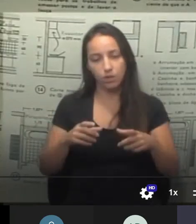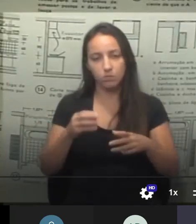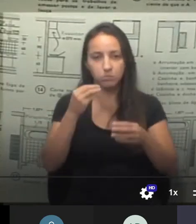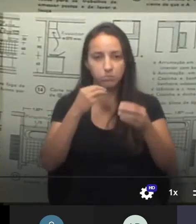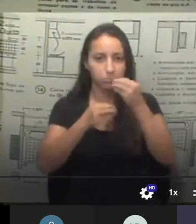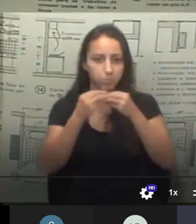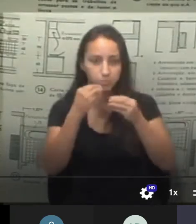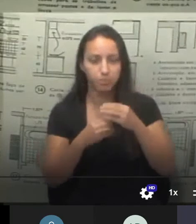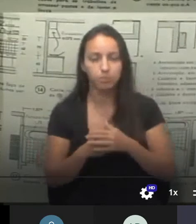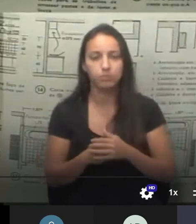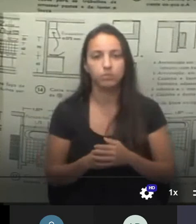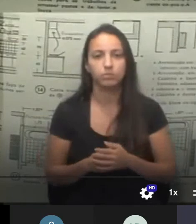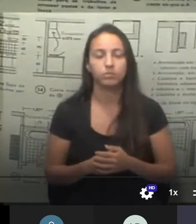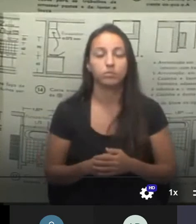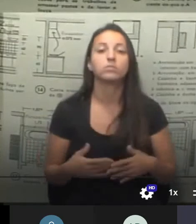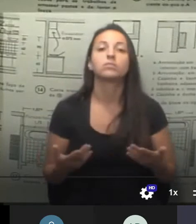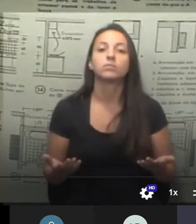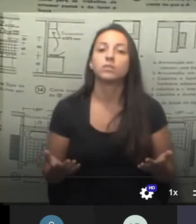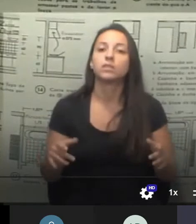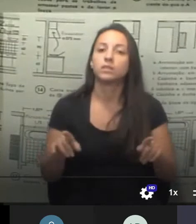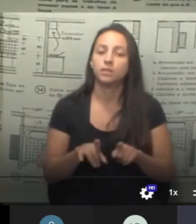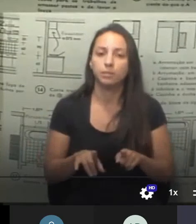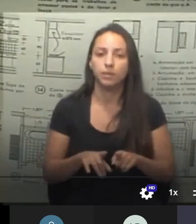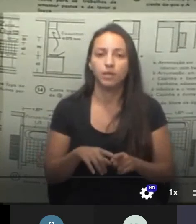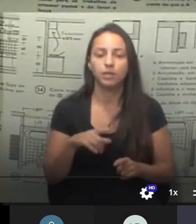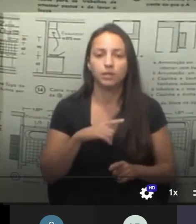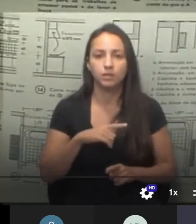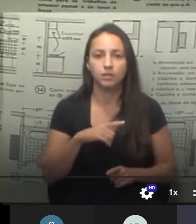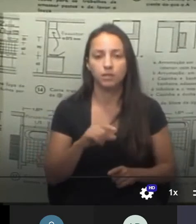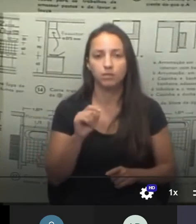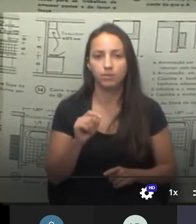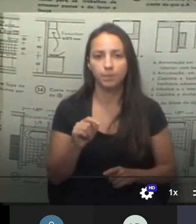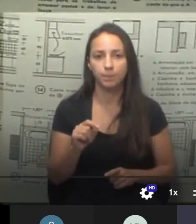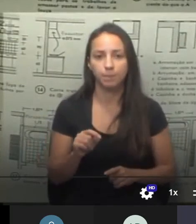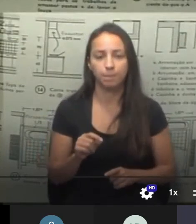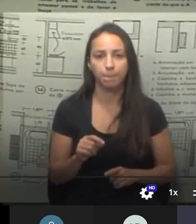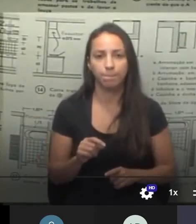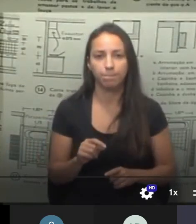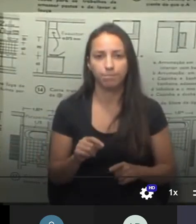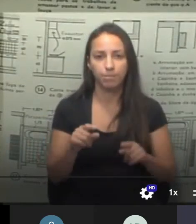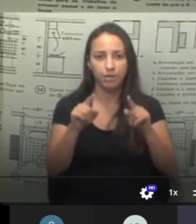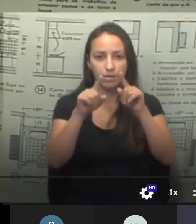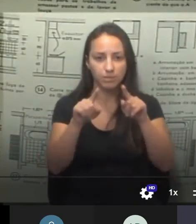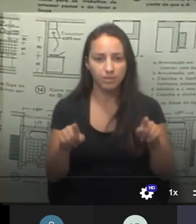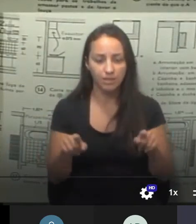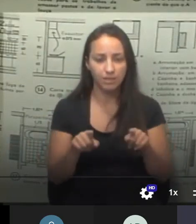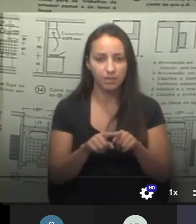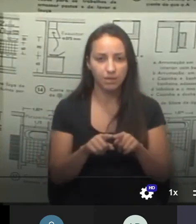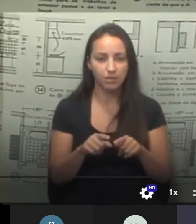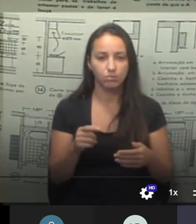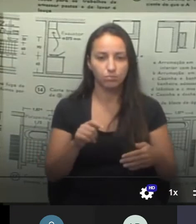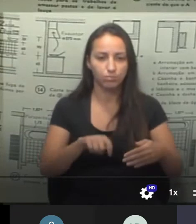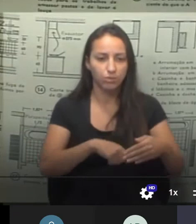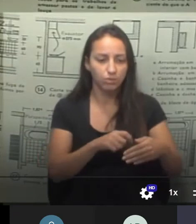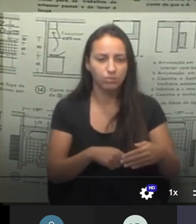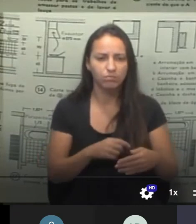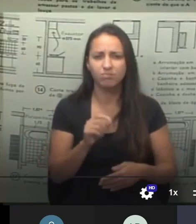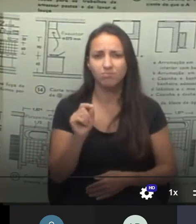consumido. Além disso, nós normalmente falamos de triângulo da cozinha,